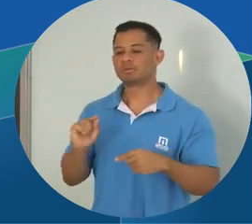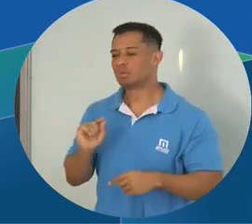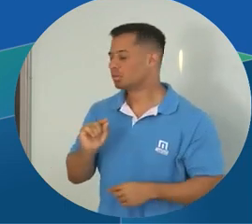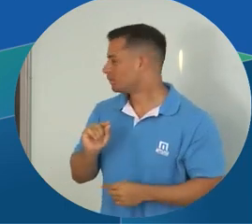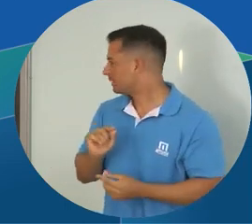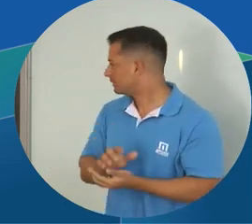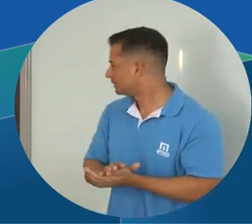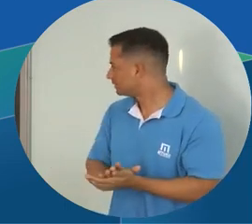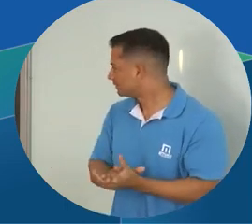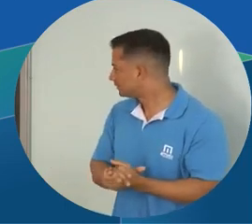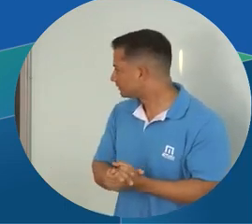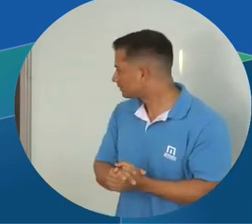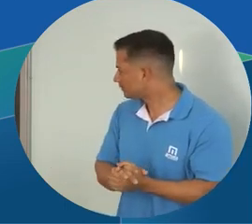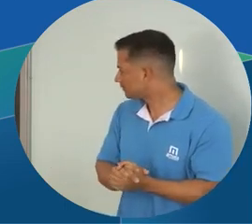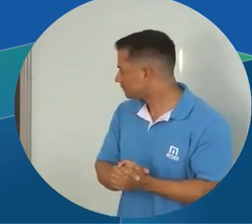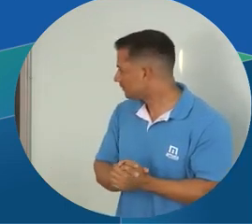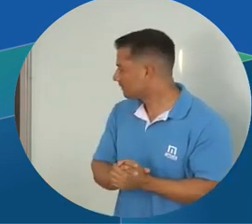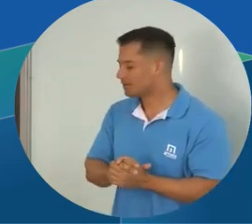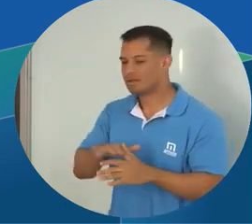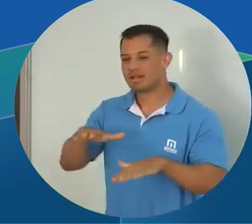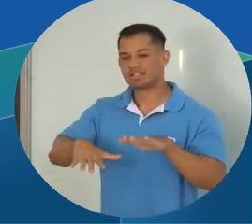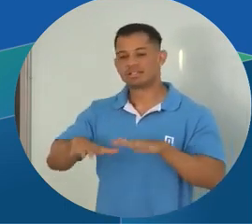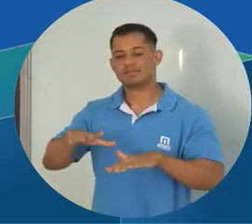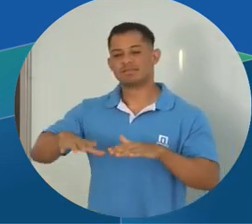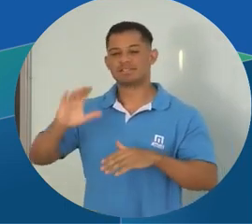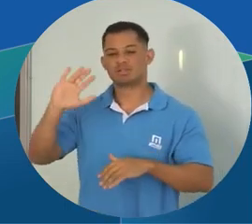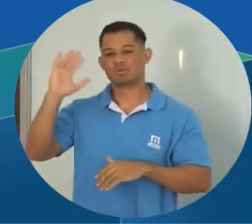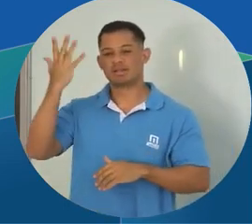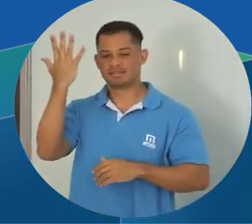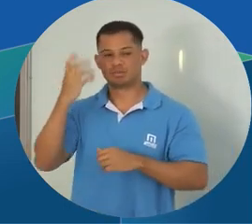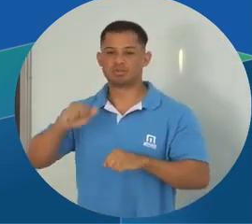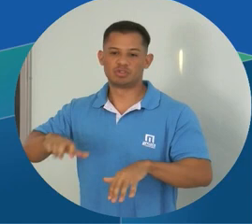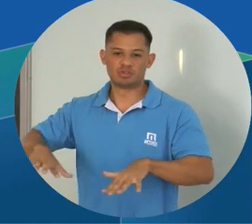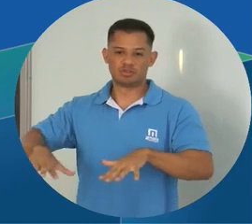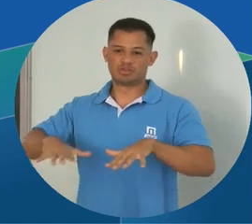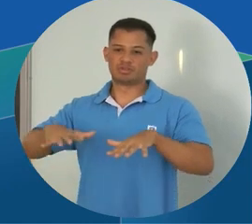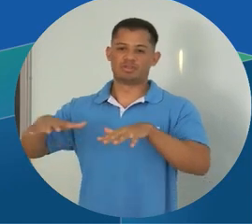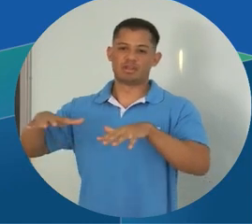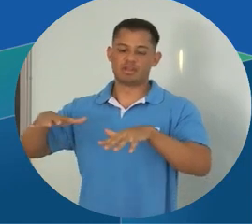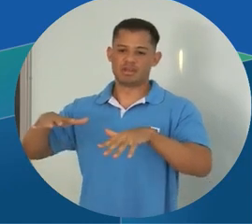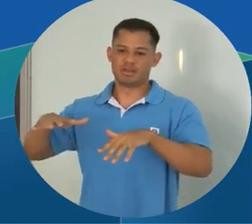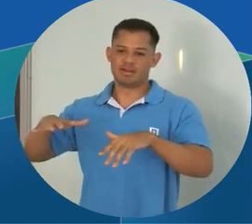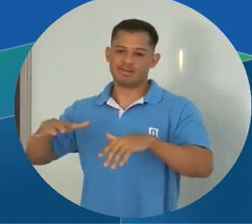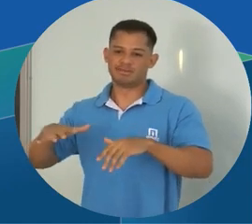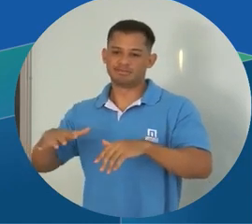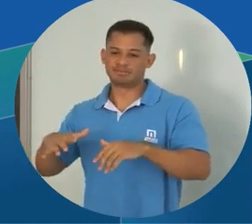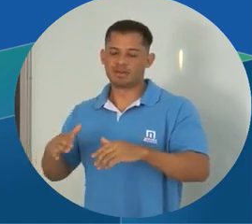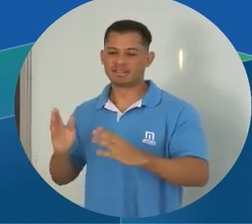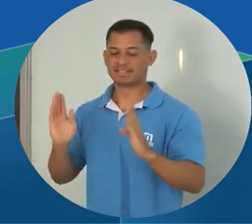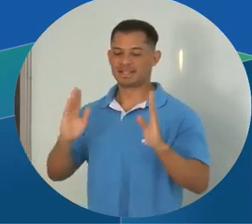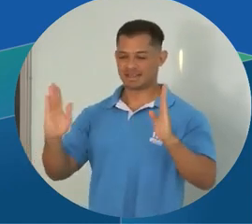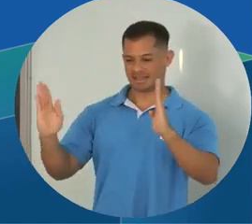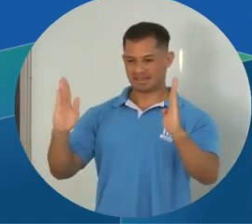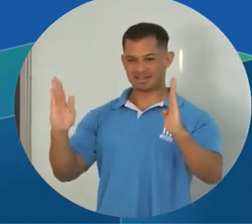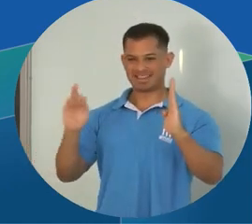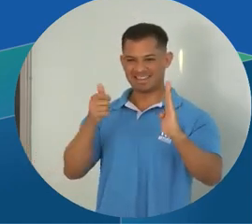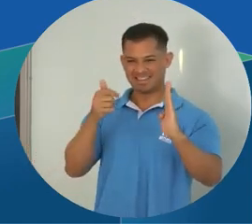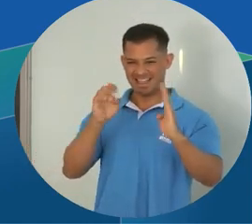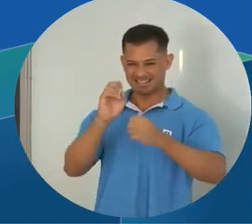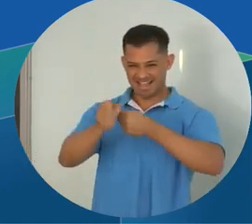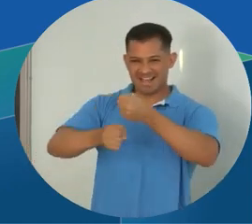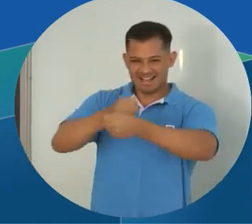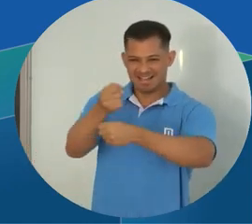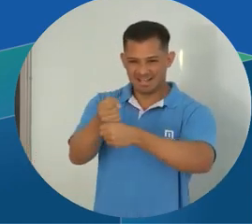da situação de cheias não, né, que extrapolam a cheia decamilenar, e há a situação